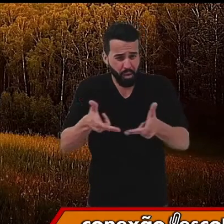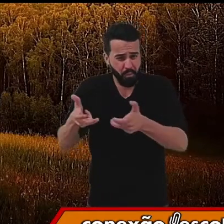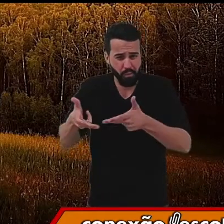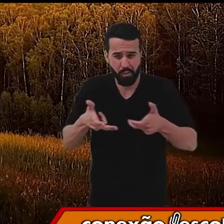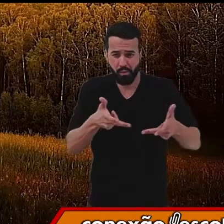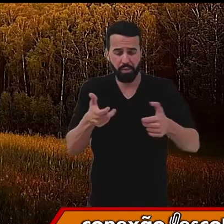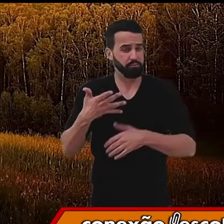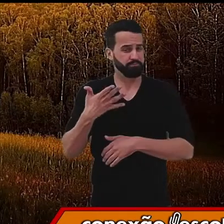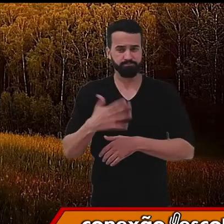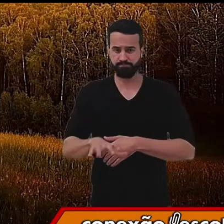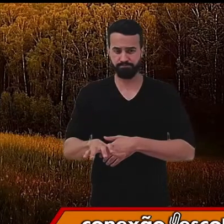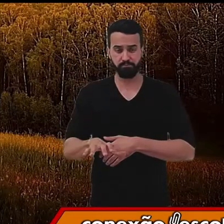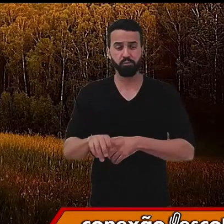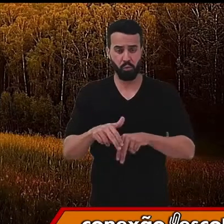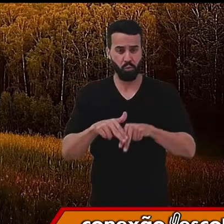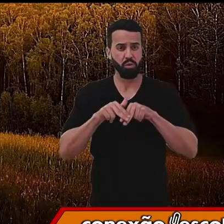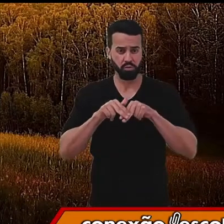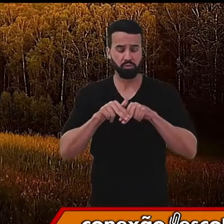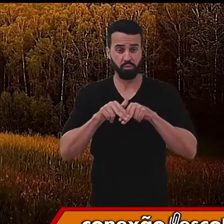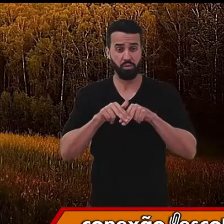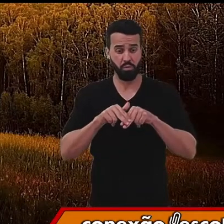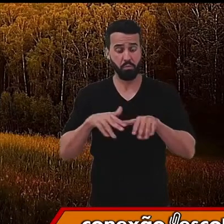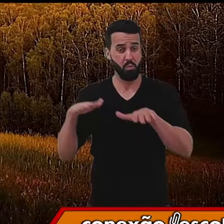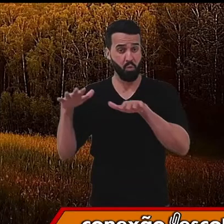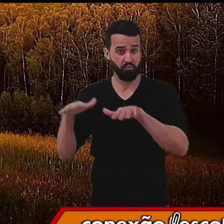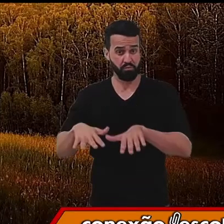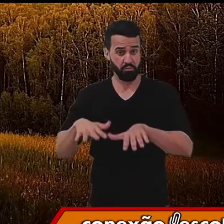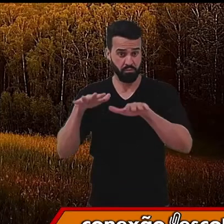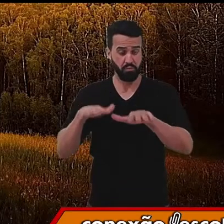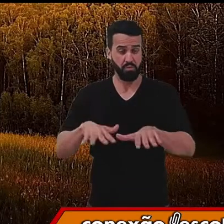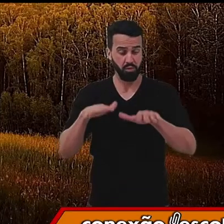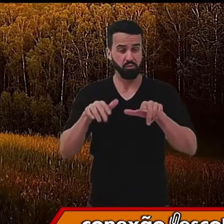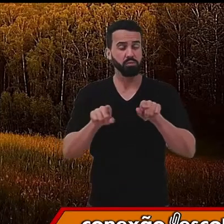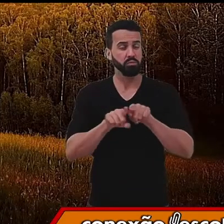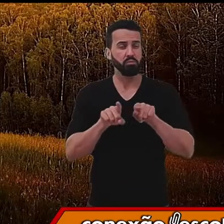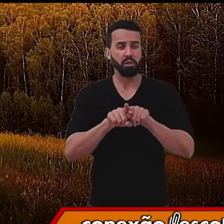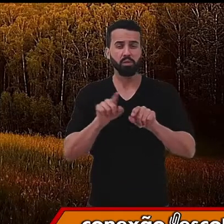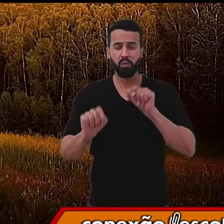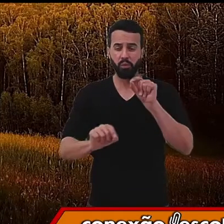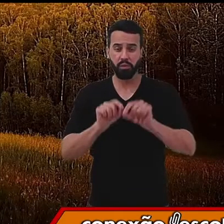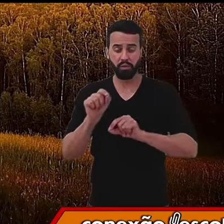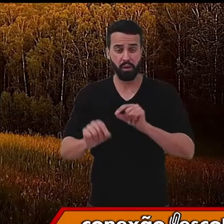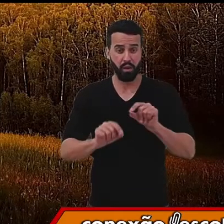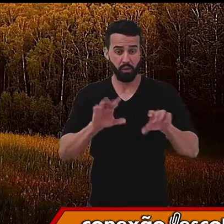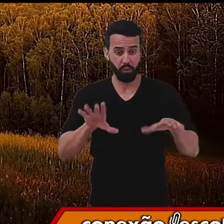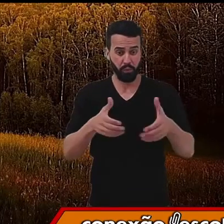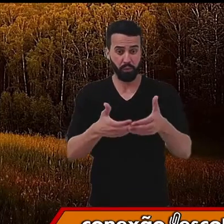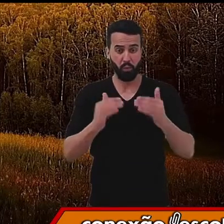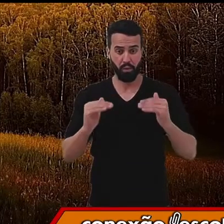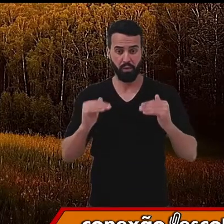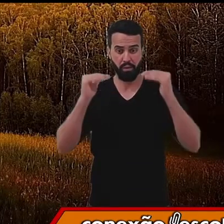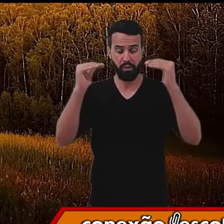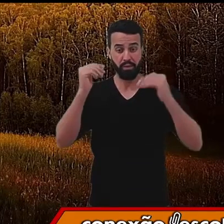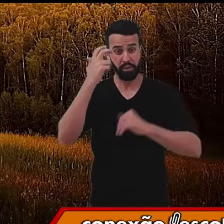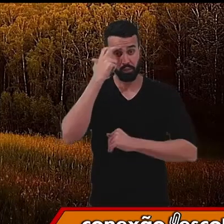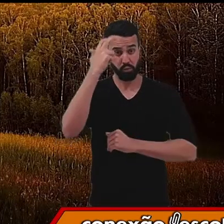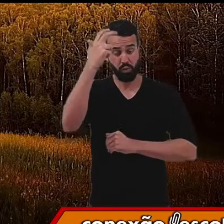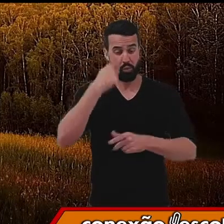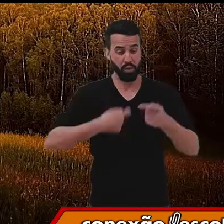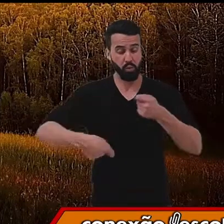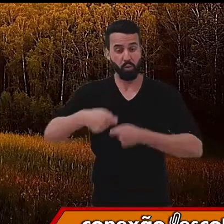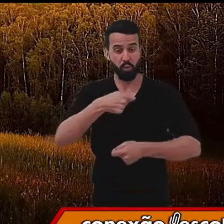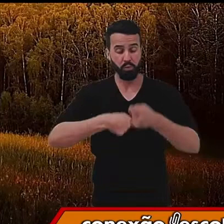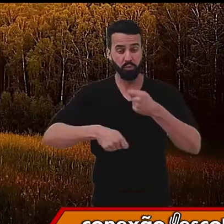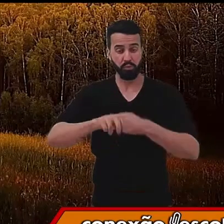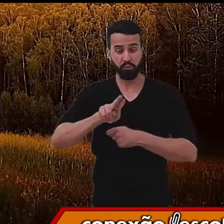Justamente nessa perspectiva, o movimento foi realizado por elementos de uma elite intelectual e econômica de Vila